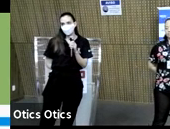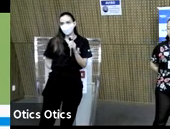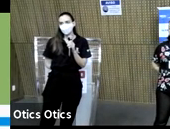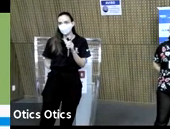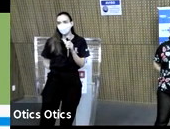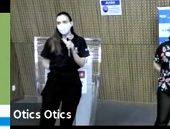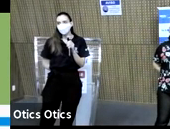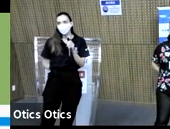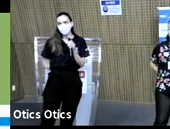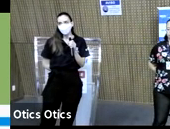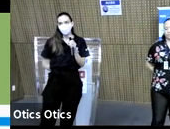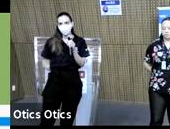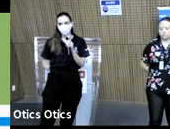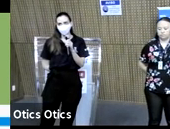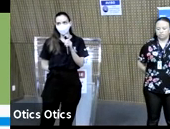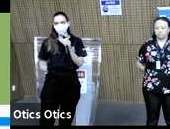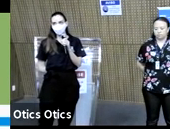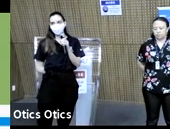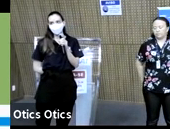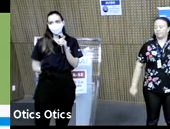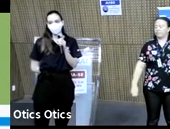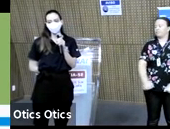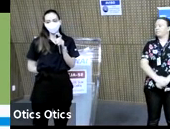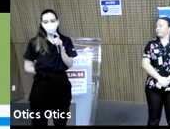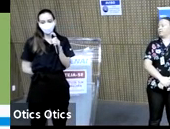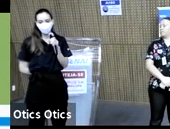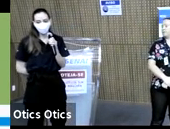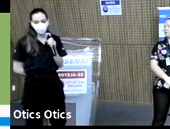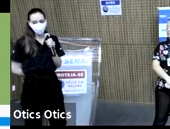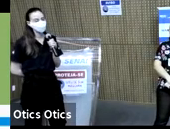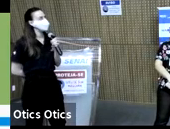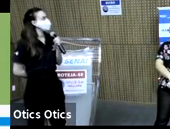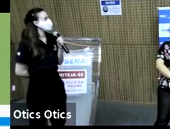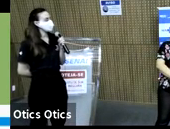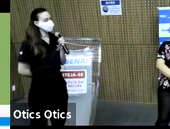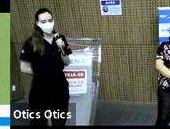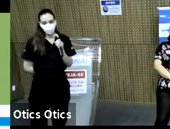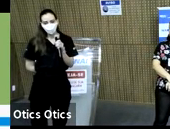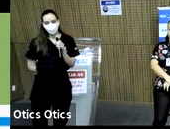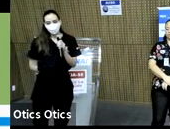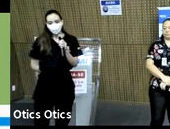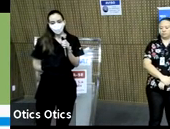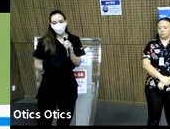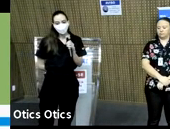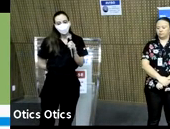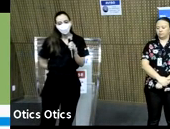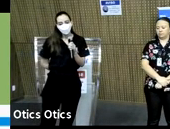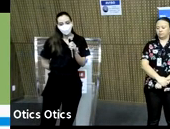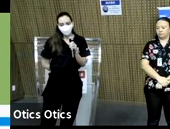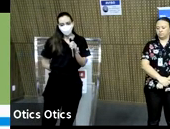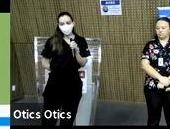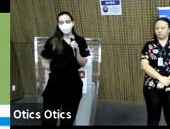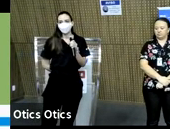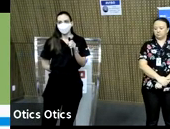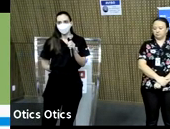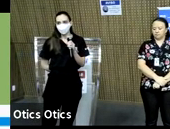pacientes e 2021 são 4 que a gente faz acompanhamento, para vocês terem uma ideia de porcentagem. Então, de